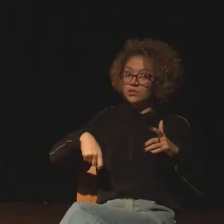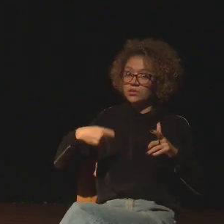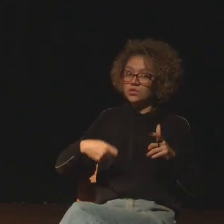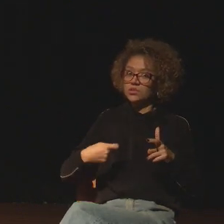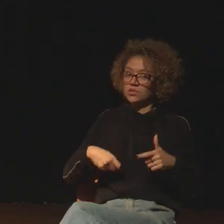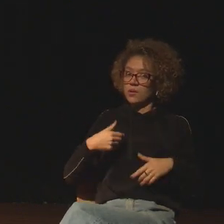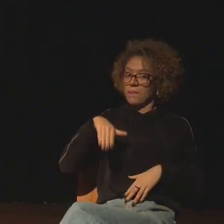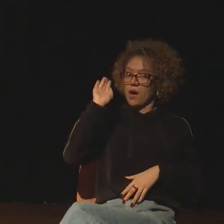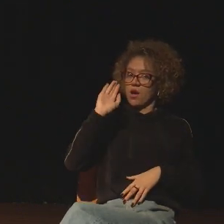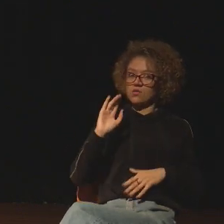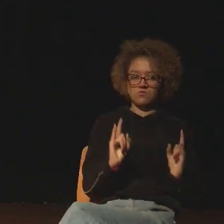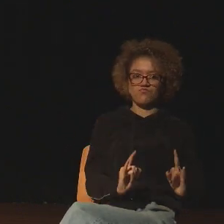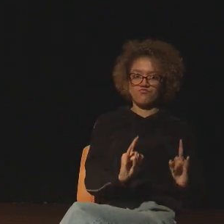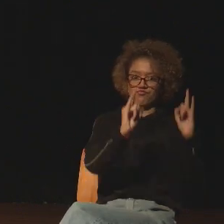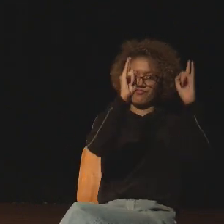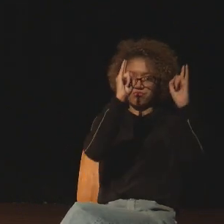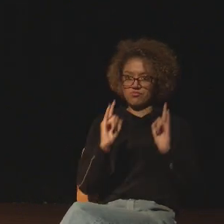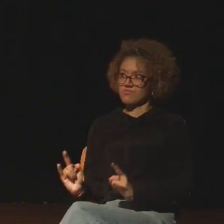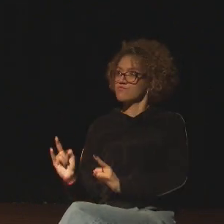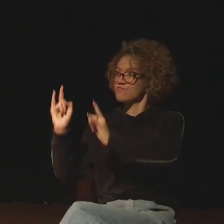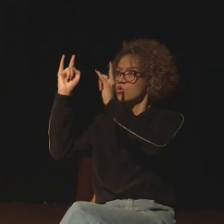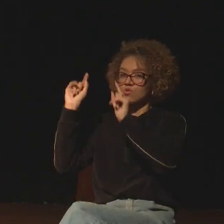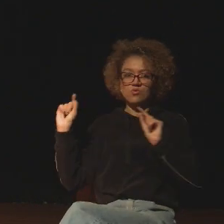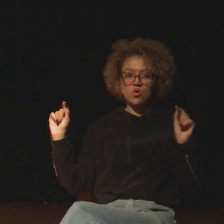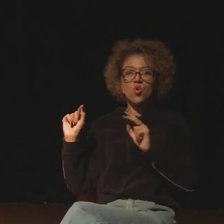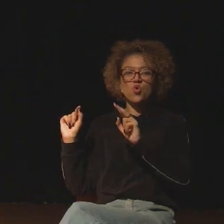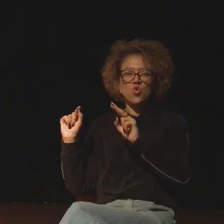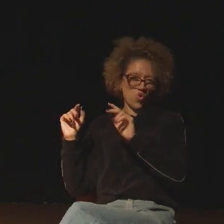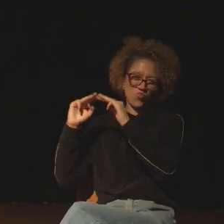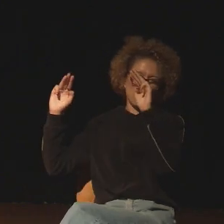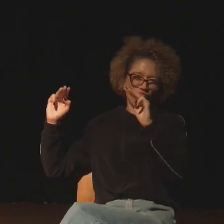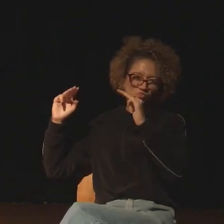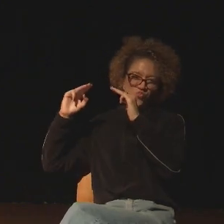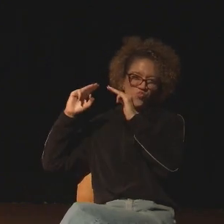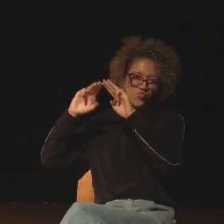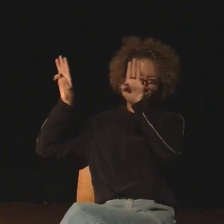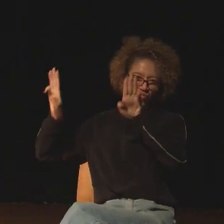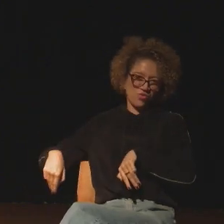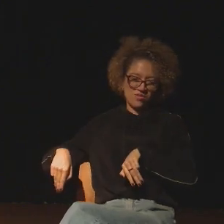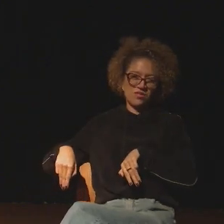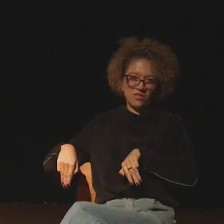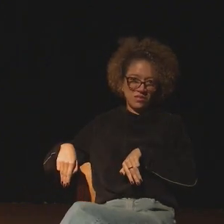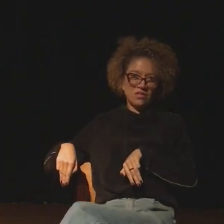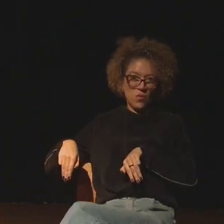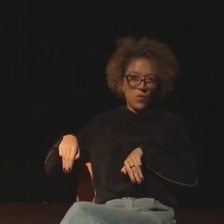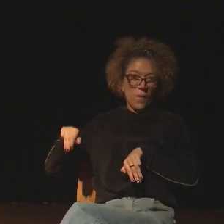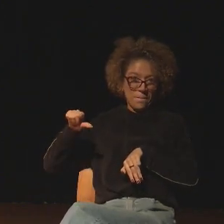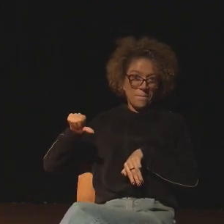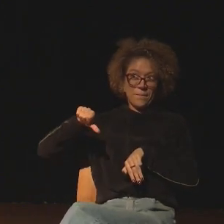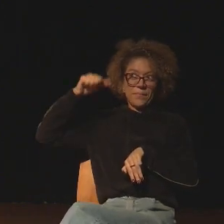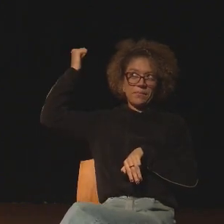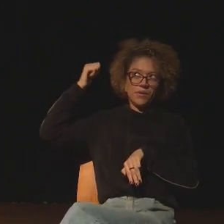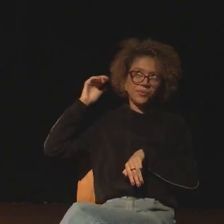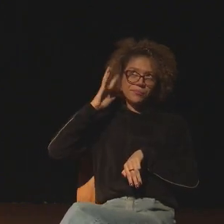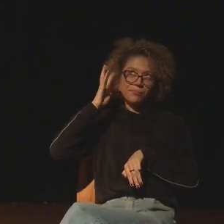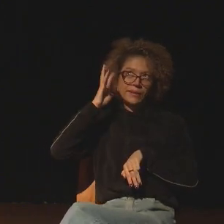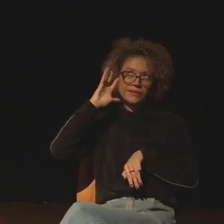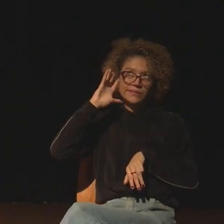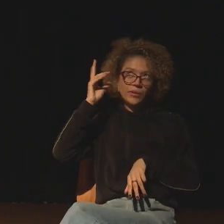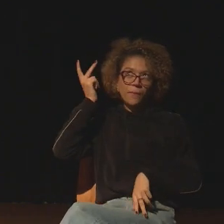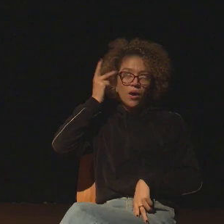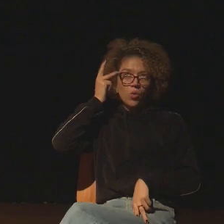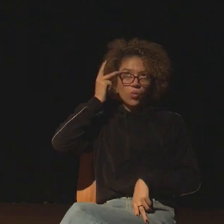entre dois prédios importantes do maior museu o primeiro museu que vem à mente quando você pensa em São Paulo, acho que